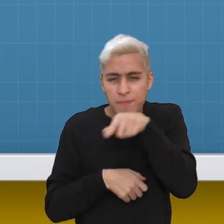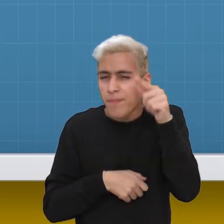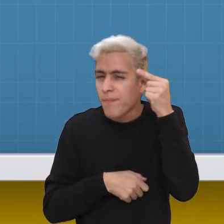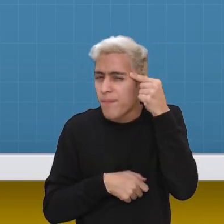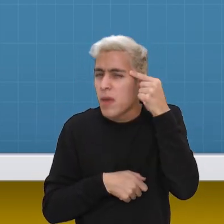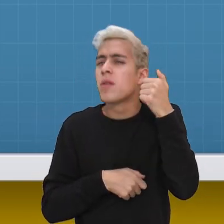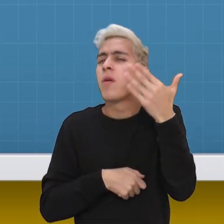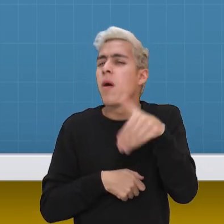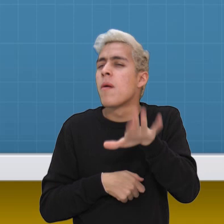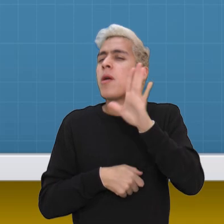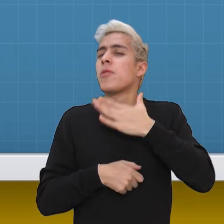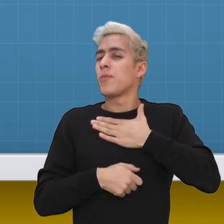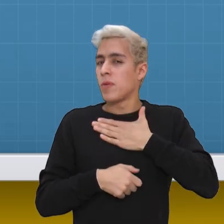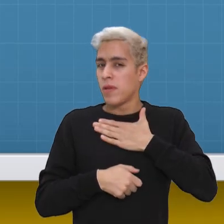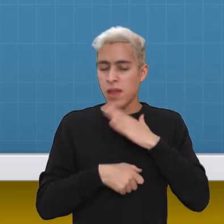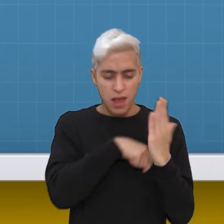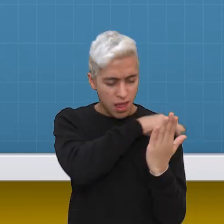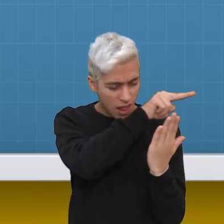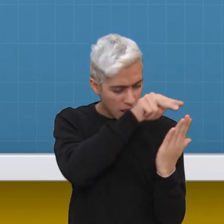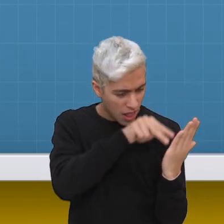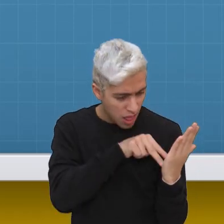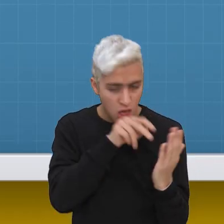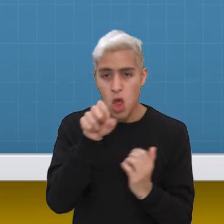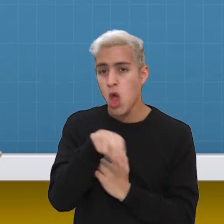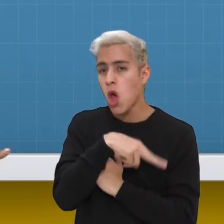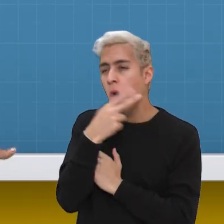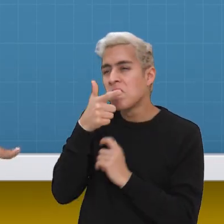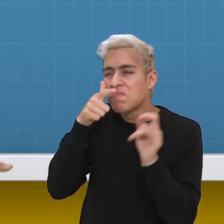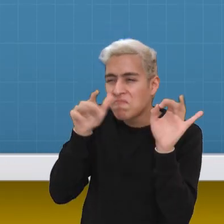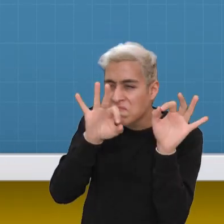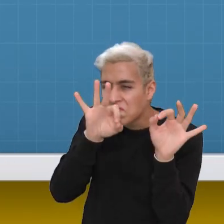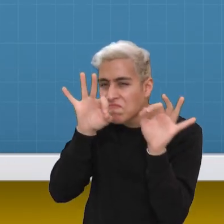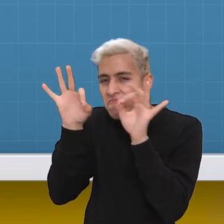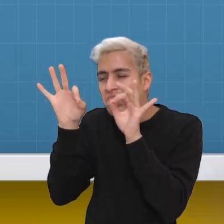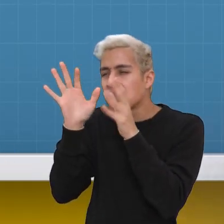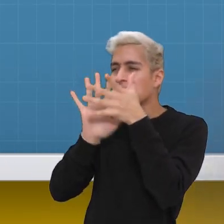Pensa. Ler ou ouvir?